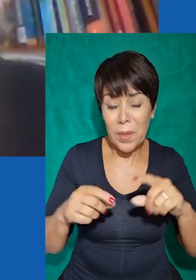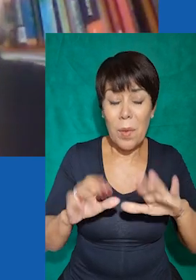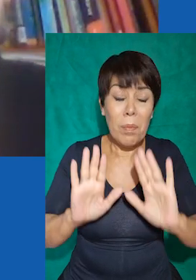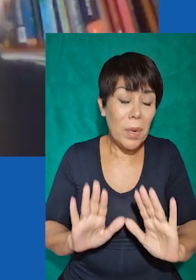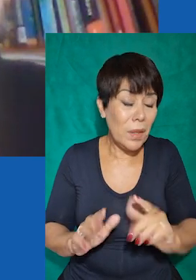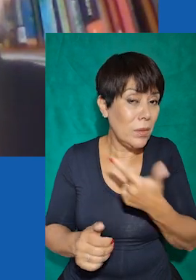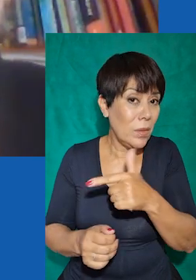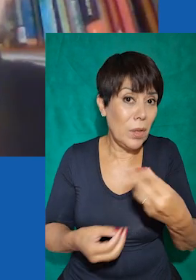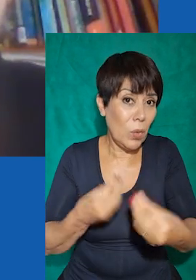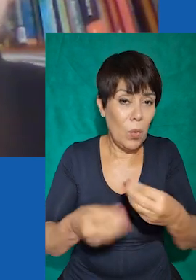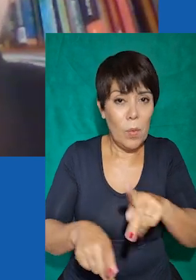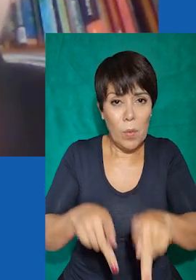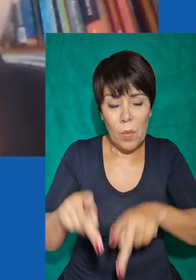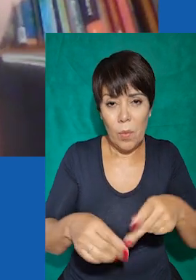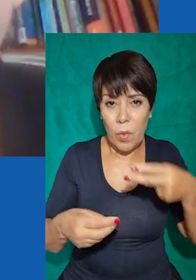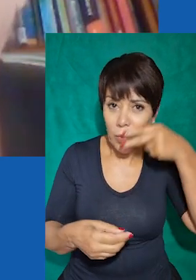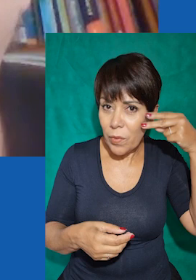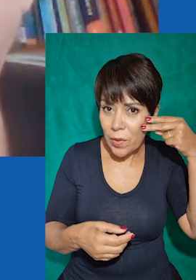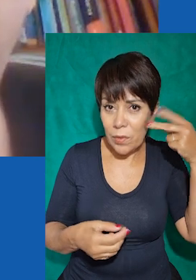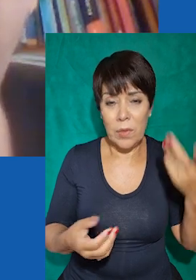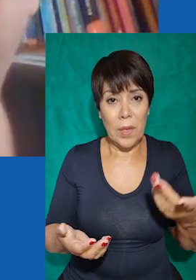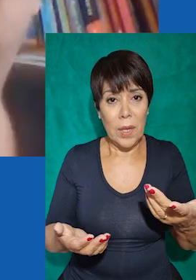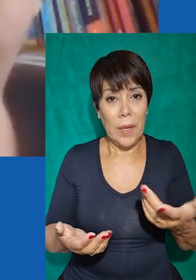havia como os indígenas